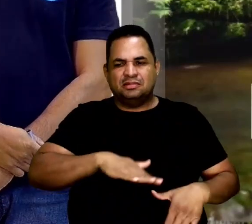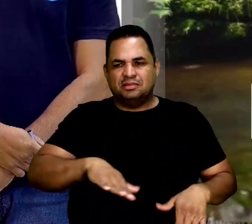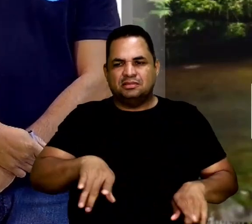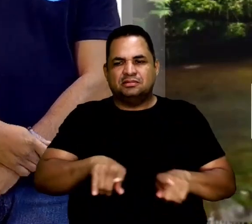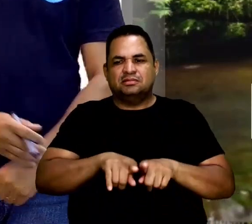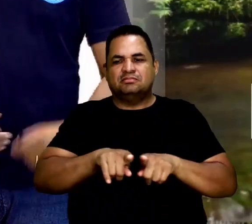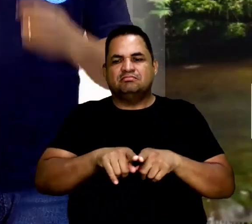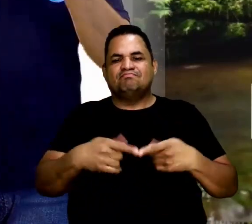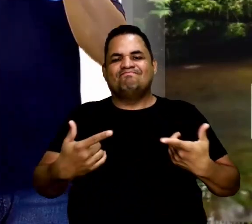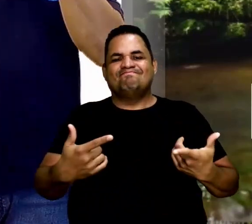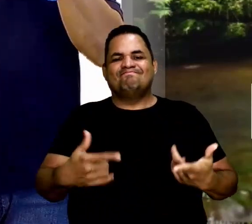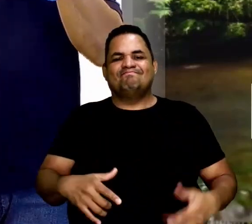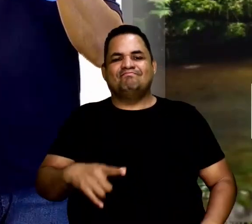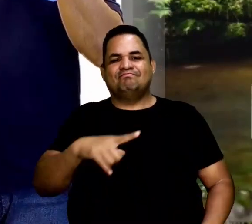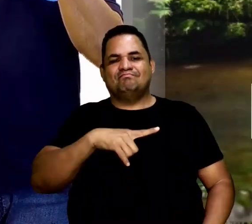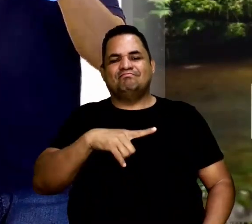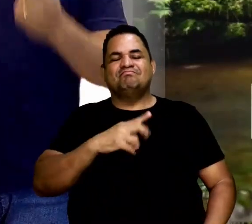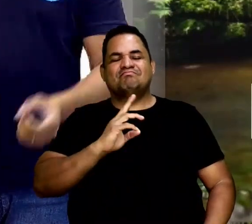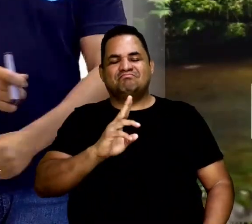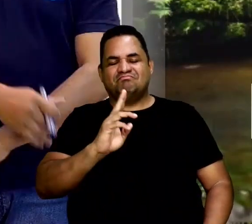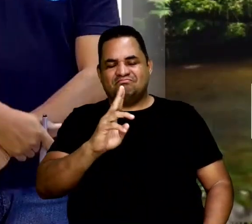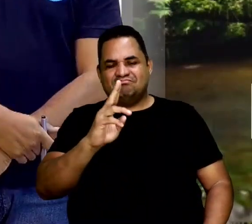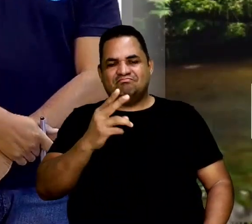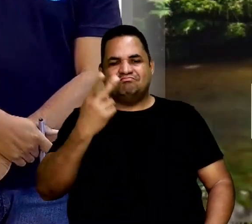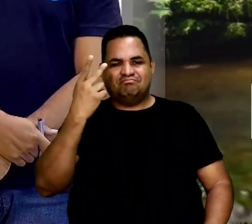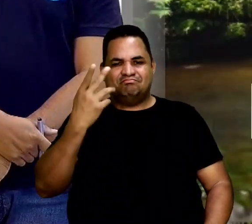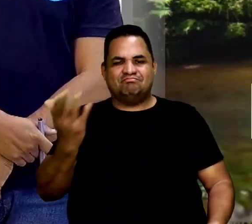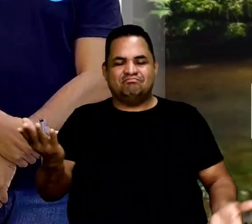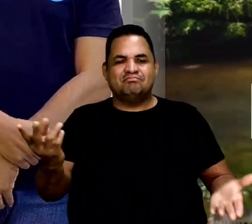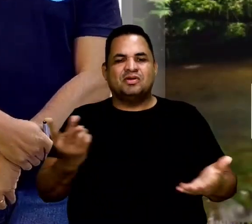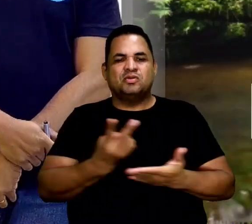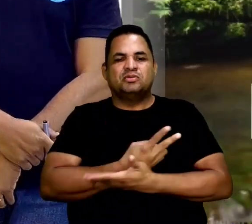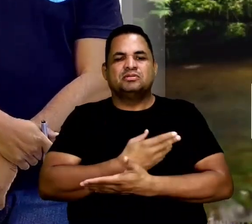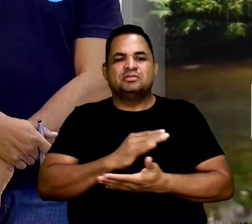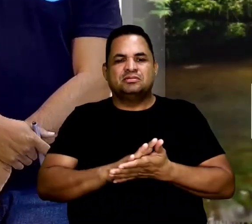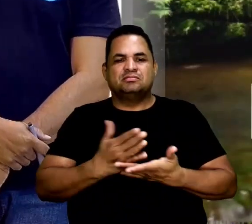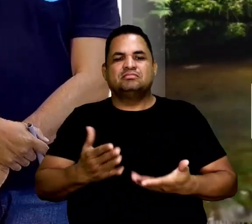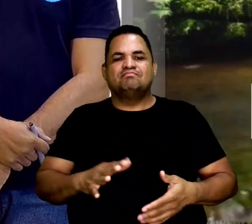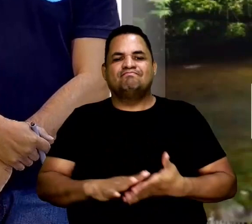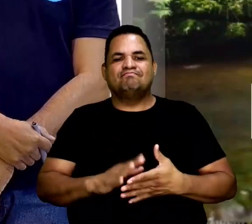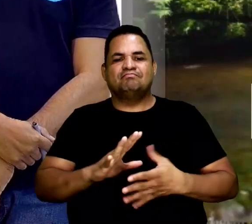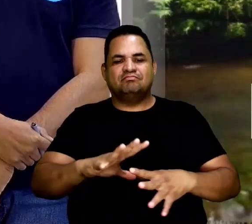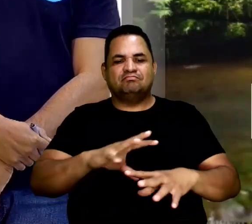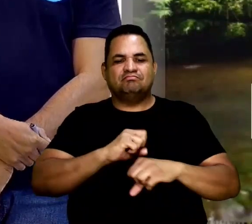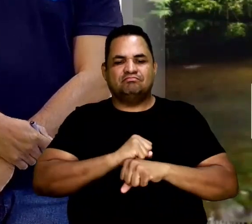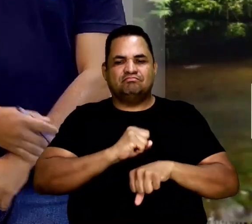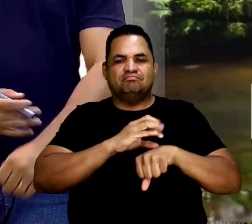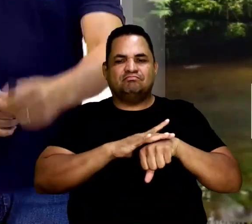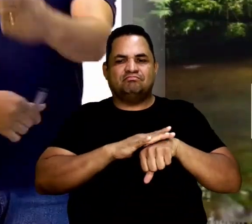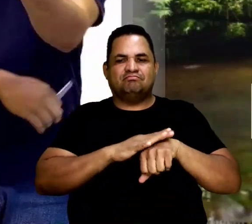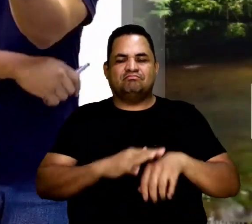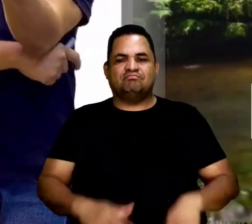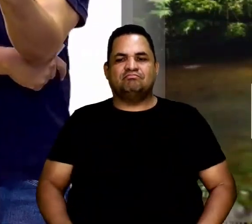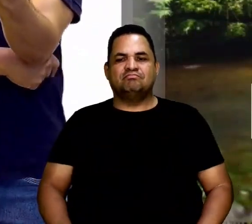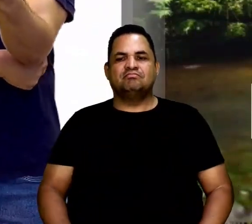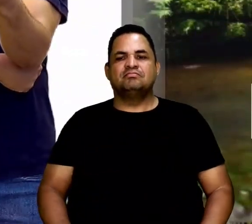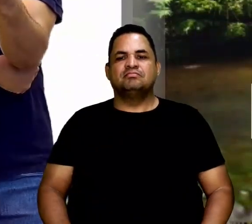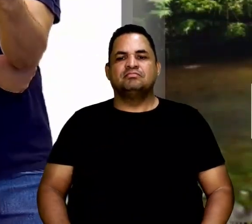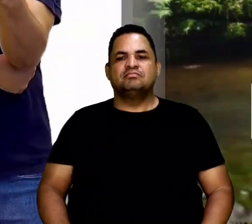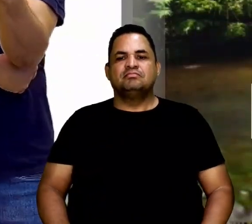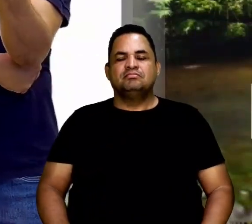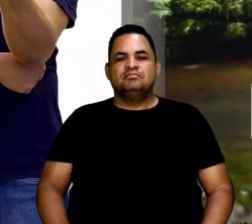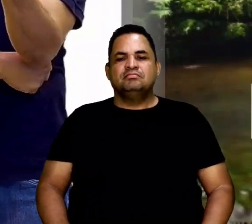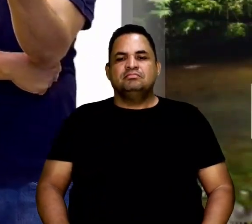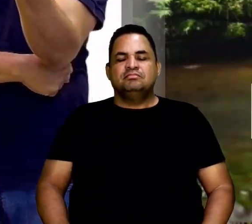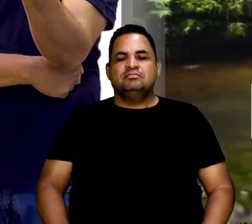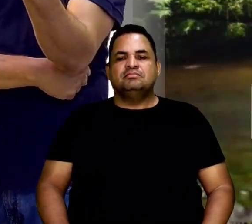infância, tem muita frequência dessas... infecções. É recorrente, né? Essas Exatamente. Infecções. Vale lembrar também, pessoal, que a